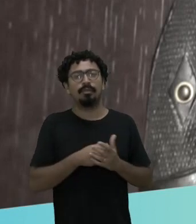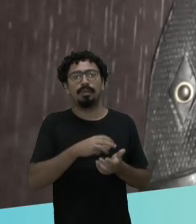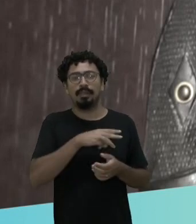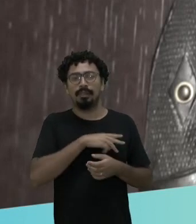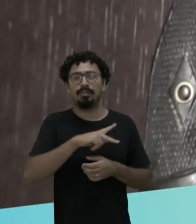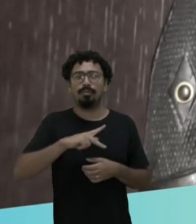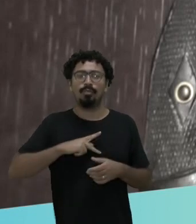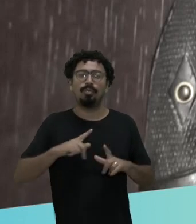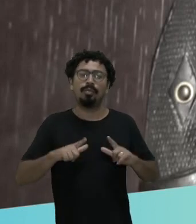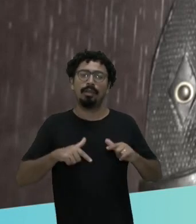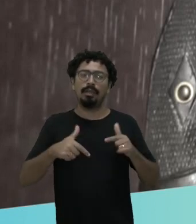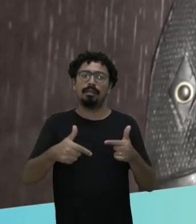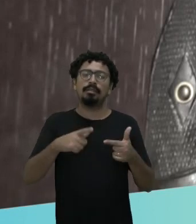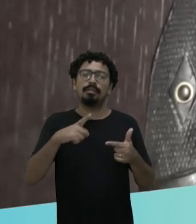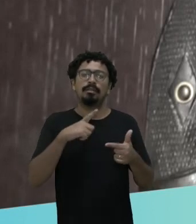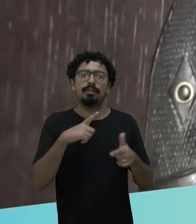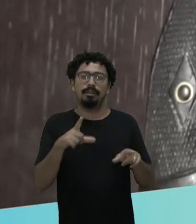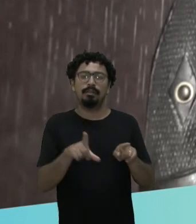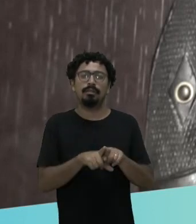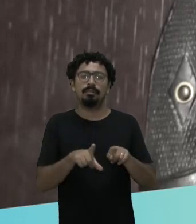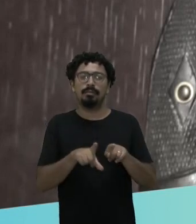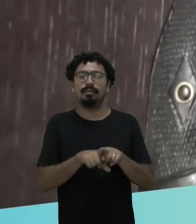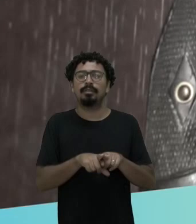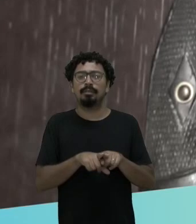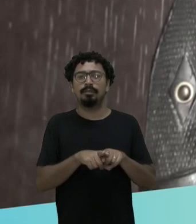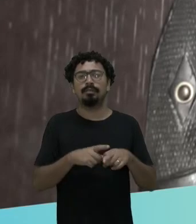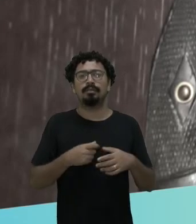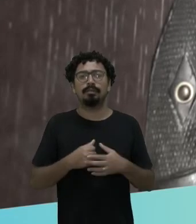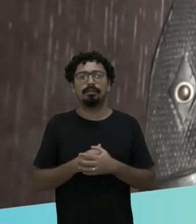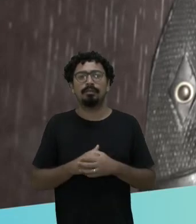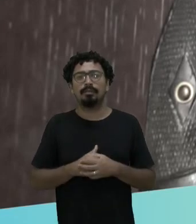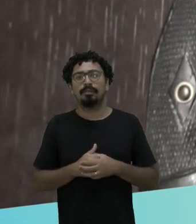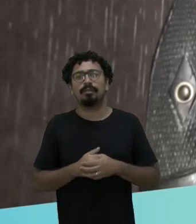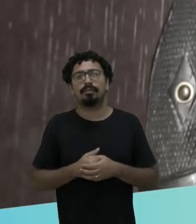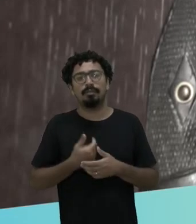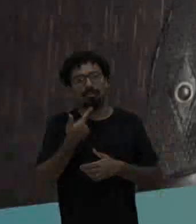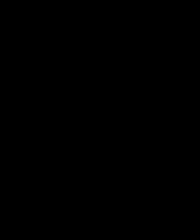intervenha aí e possa, de uma forma ou outra, educar o cara lá.